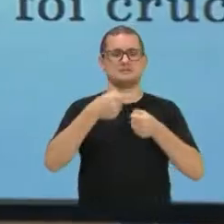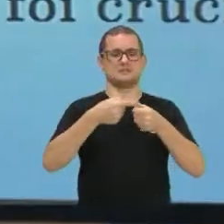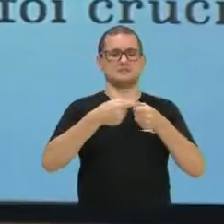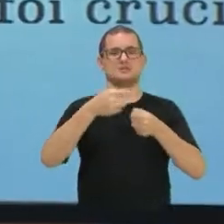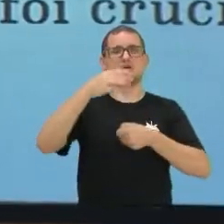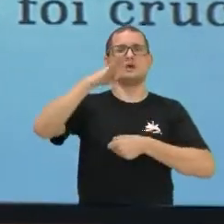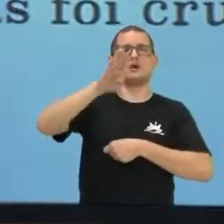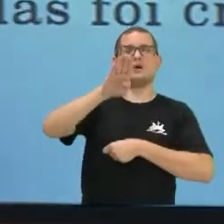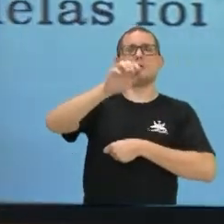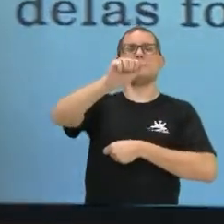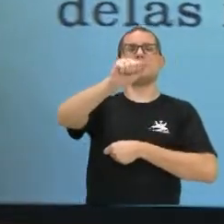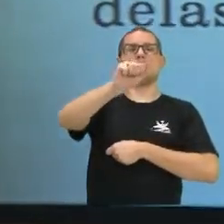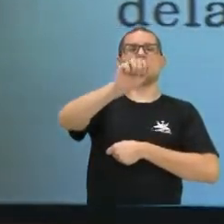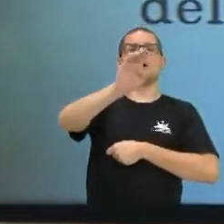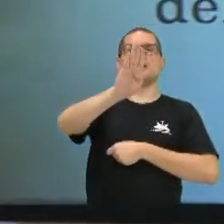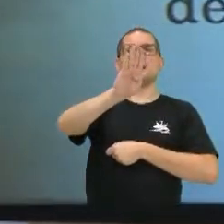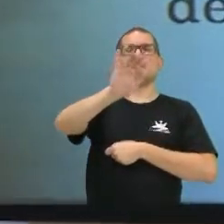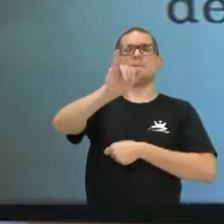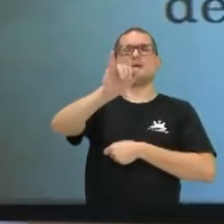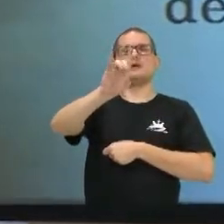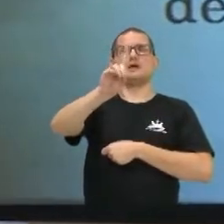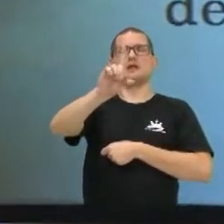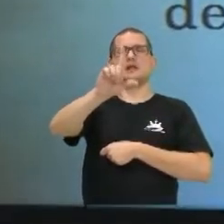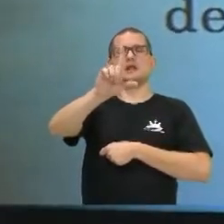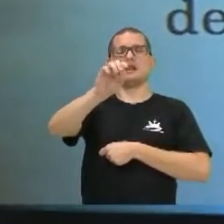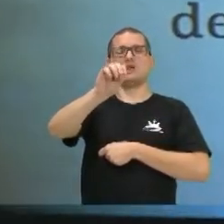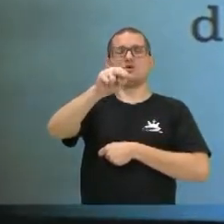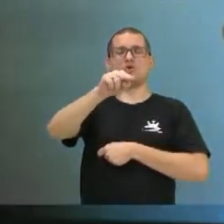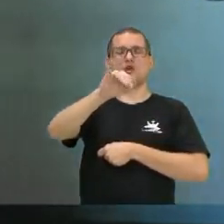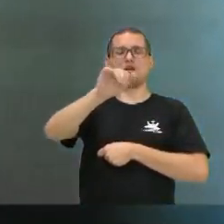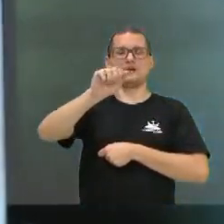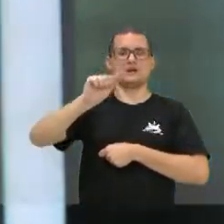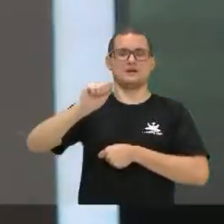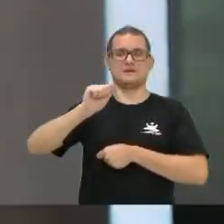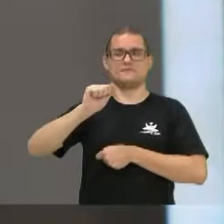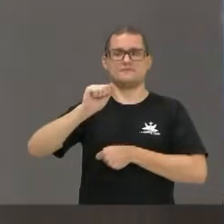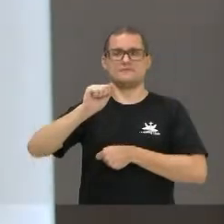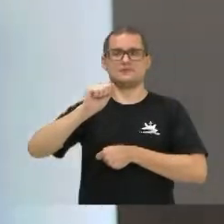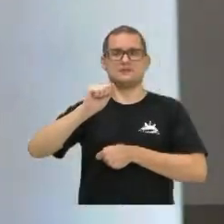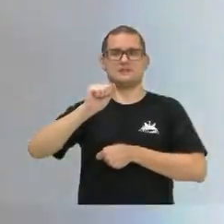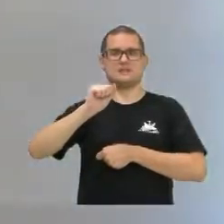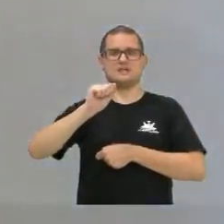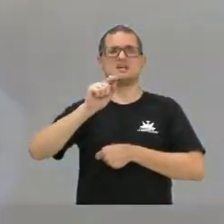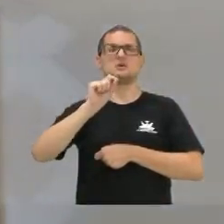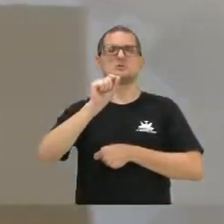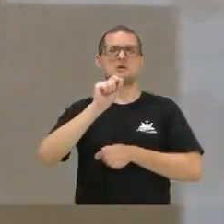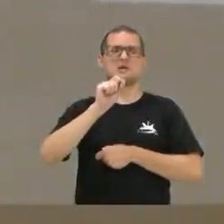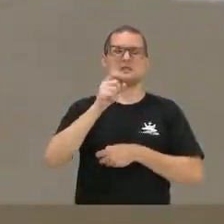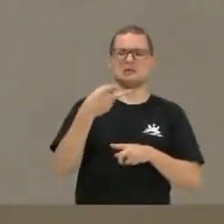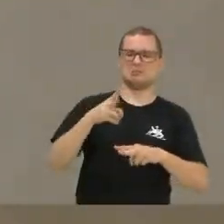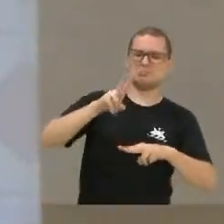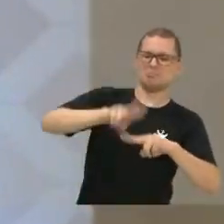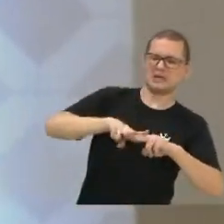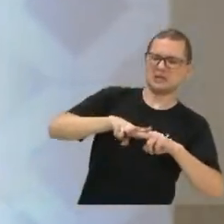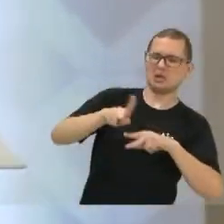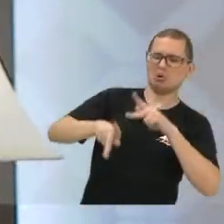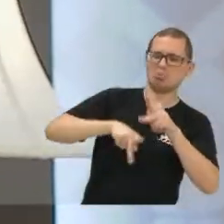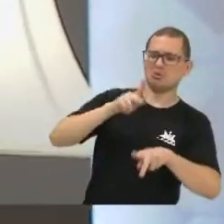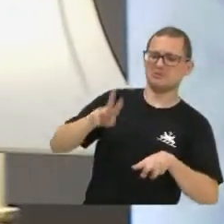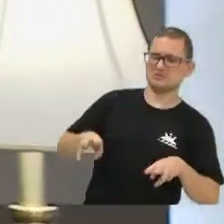a cidade e império que no antigo testamento oprimiu o povo de israel eu desterrou